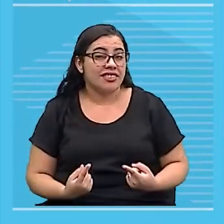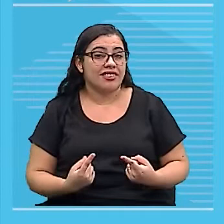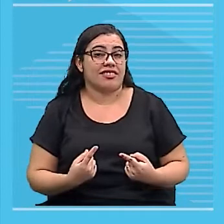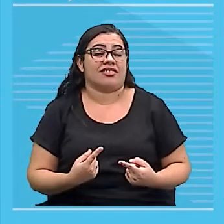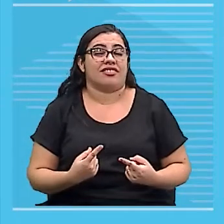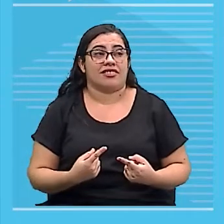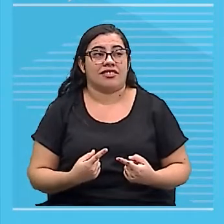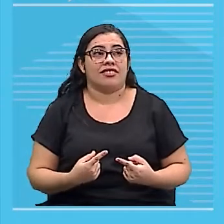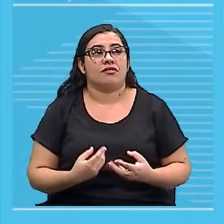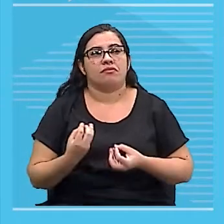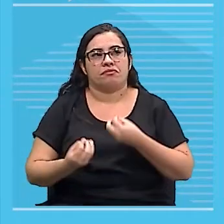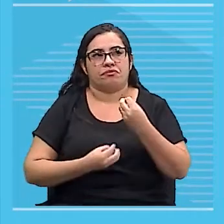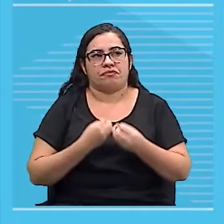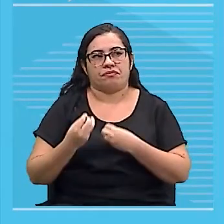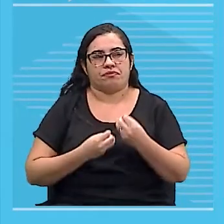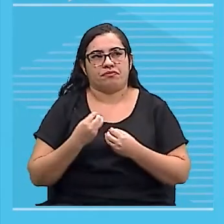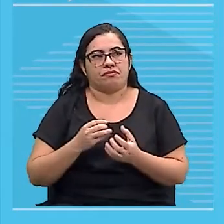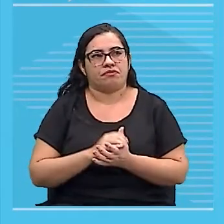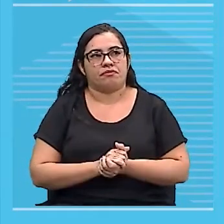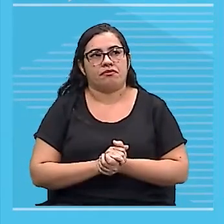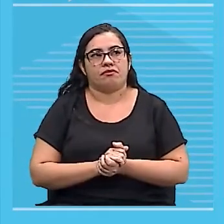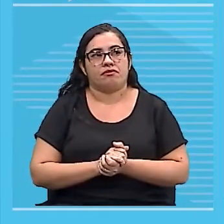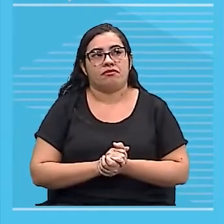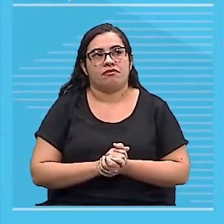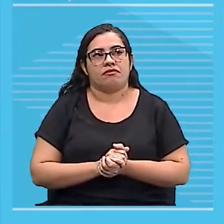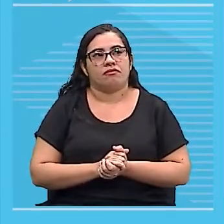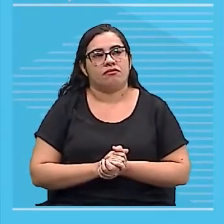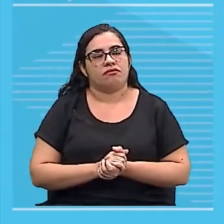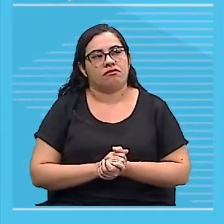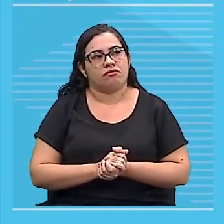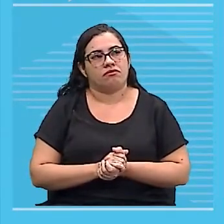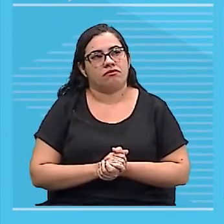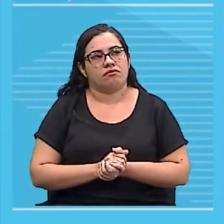eles armazenam de forma mais rápida